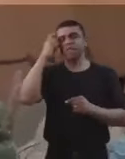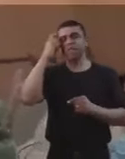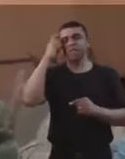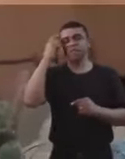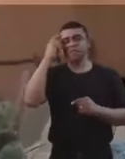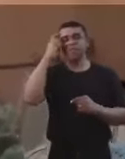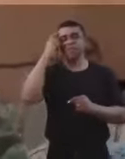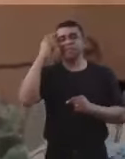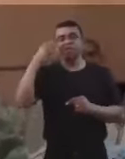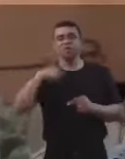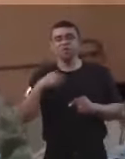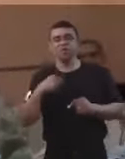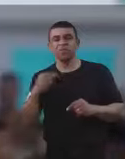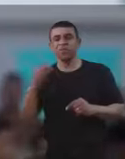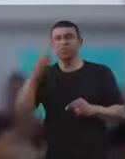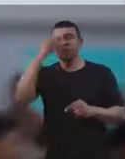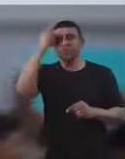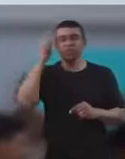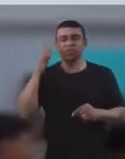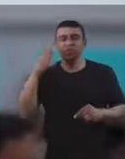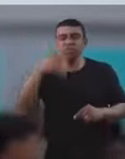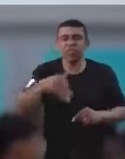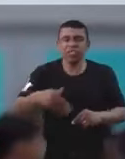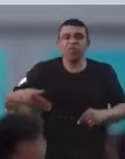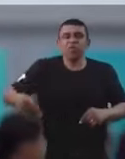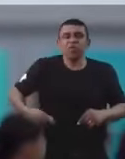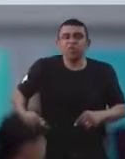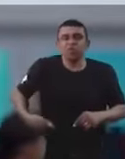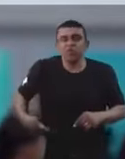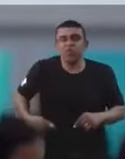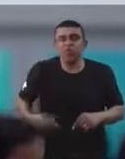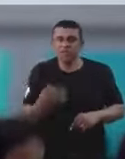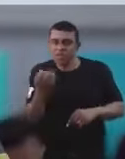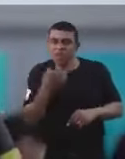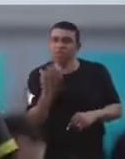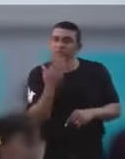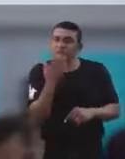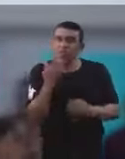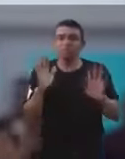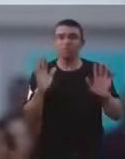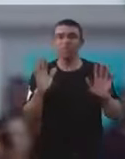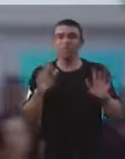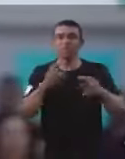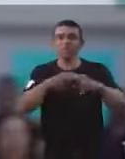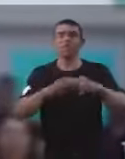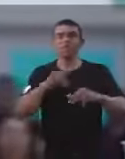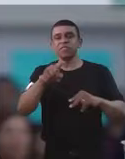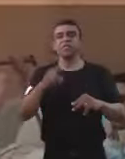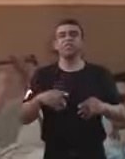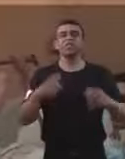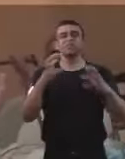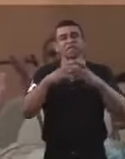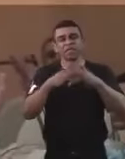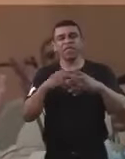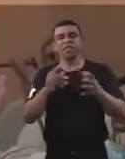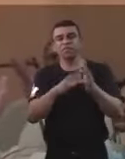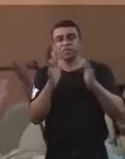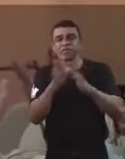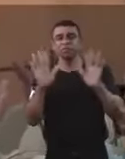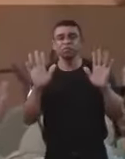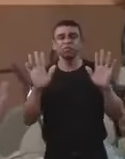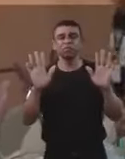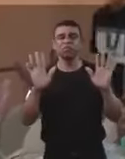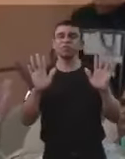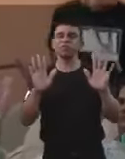encrenqueira demais. Em todos os textos de contenda, Jesus nunca fica do lado de quem levantou a contenda. Aí talvez tu